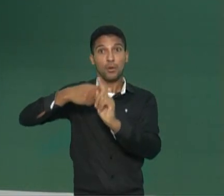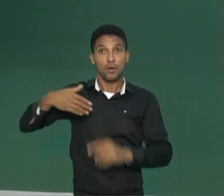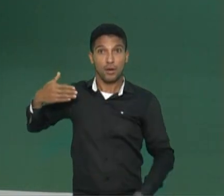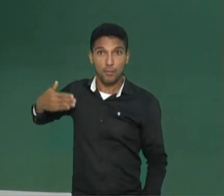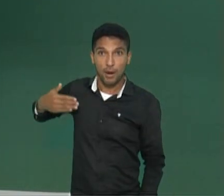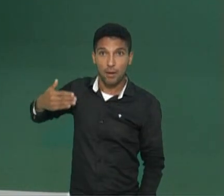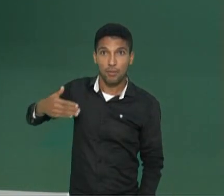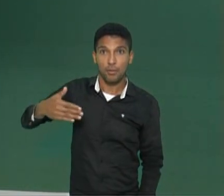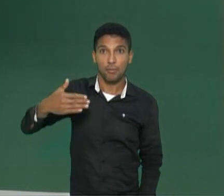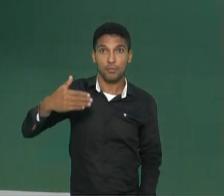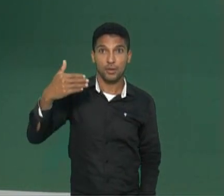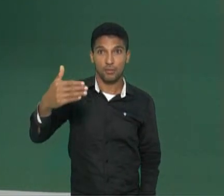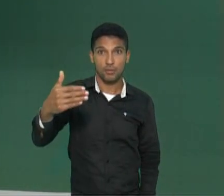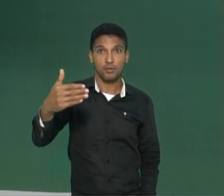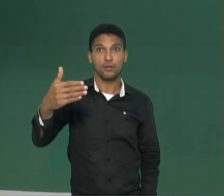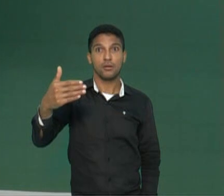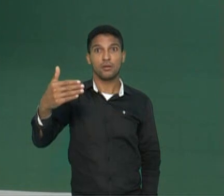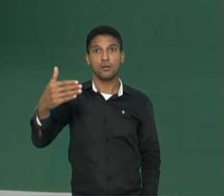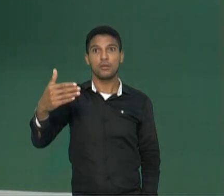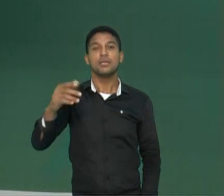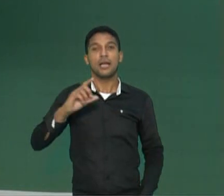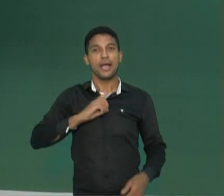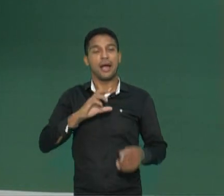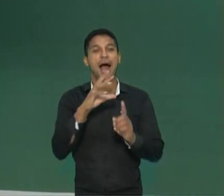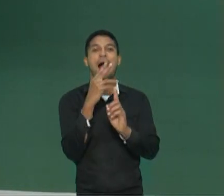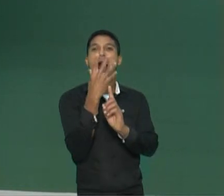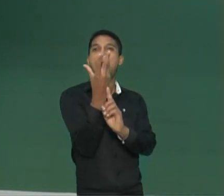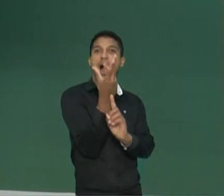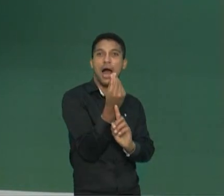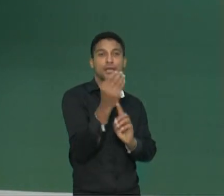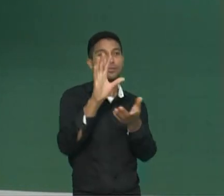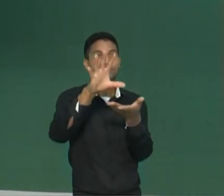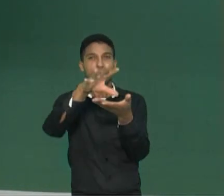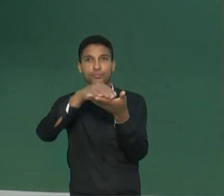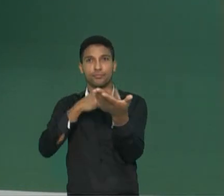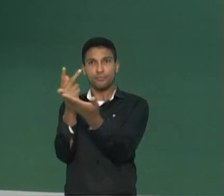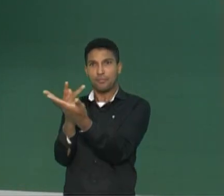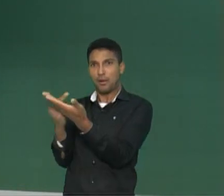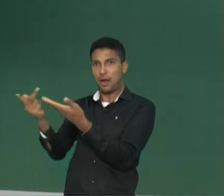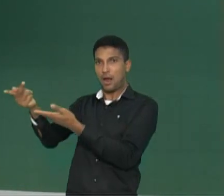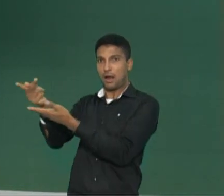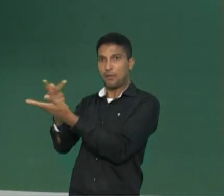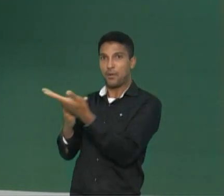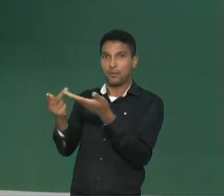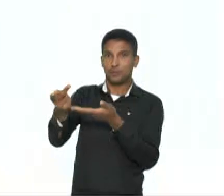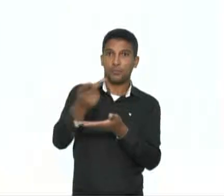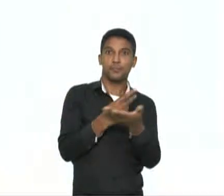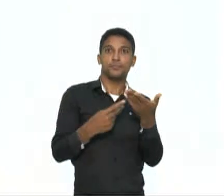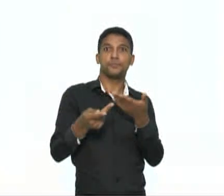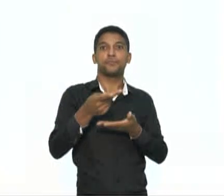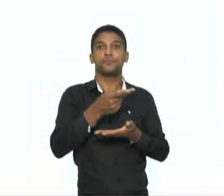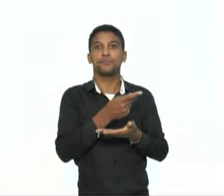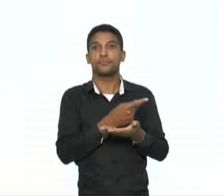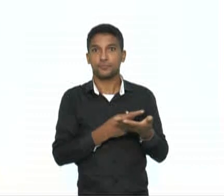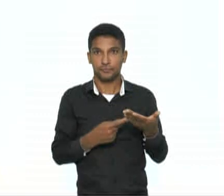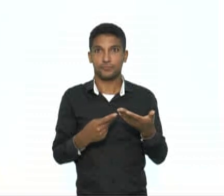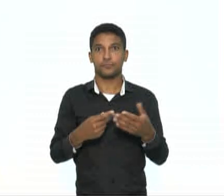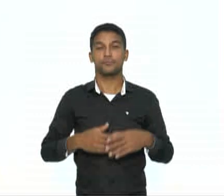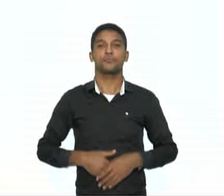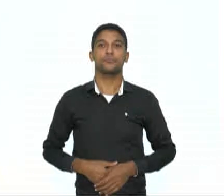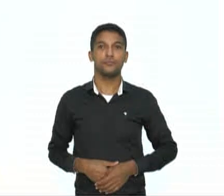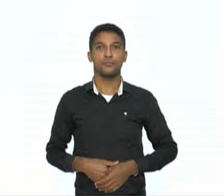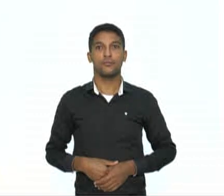para enterrar as pessoas, que era uma arte meio escondida, né, pessoal? Disfarçada. E a gente chega na arte